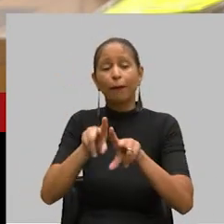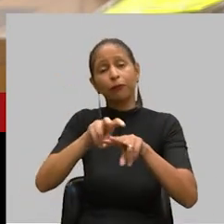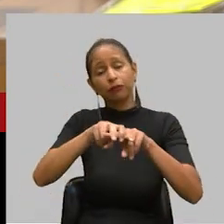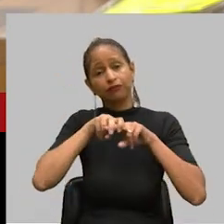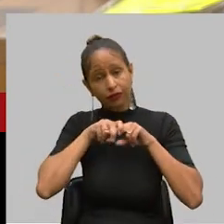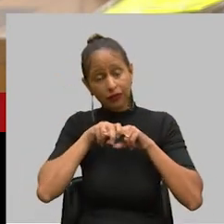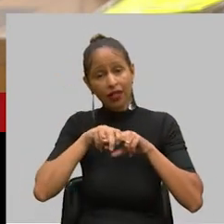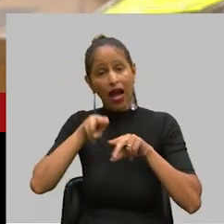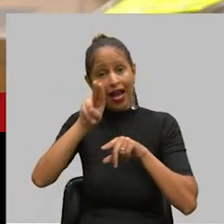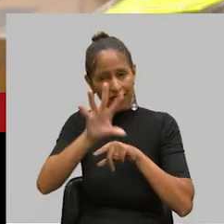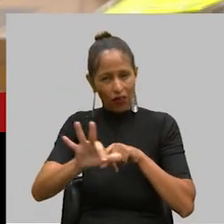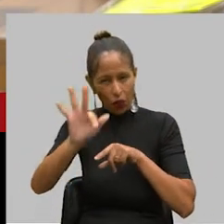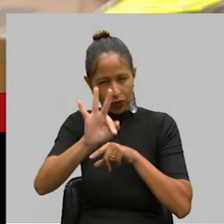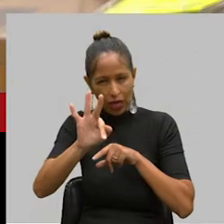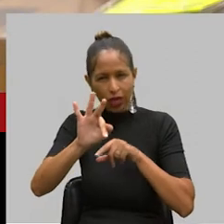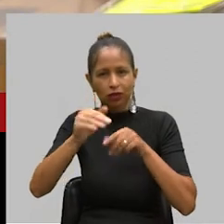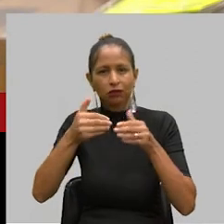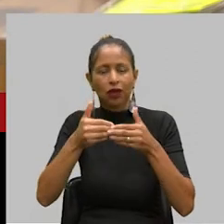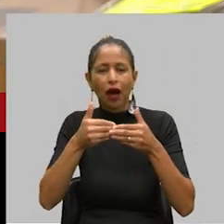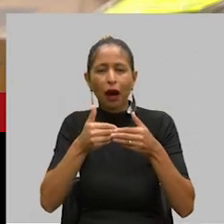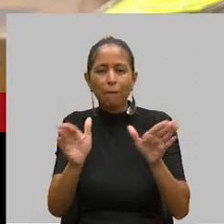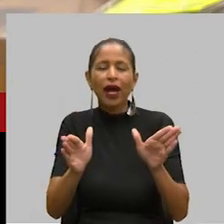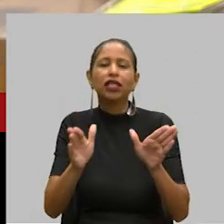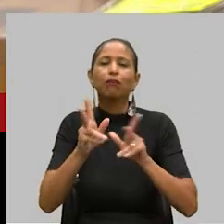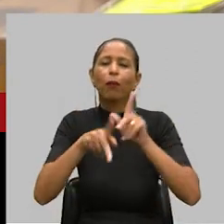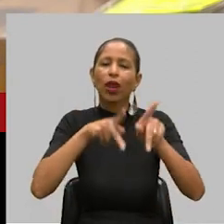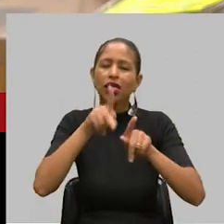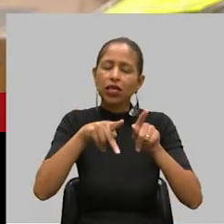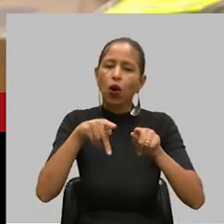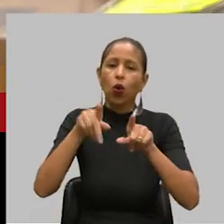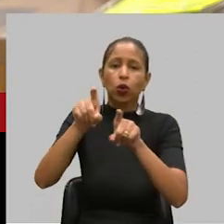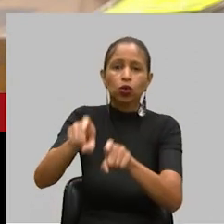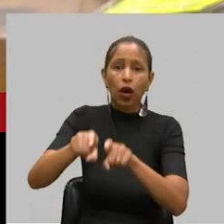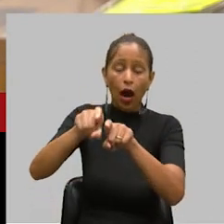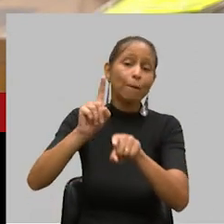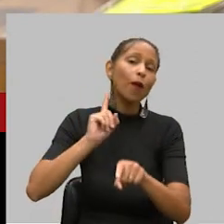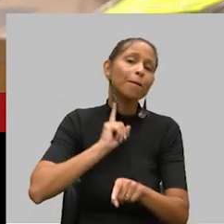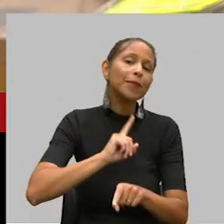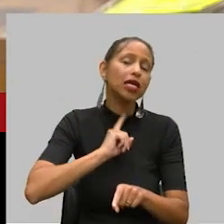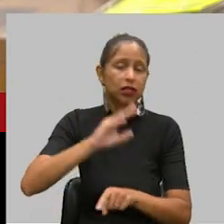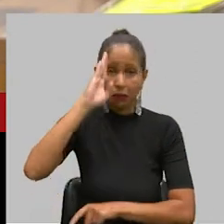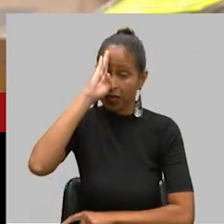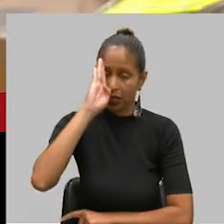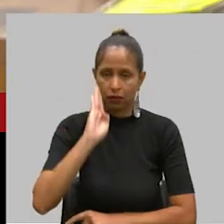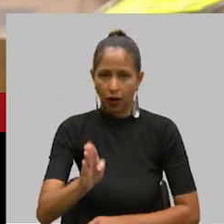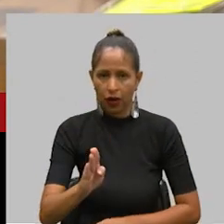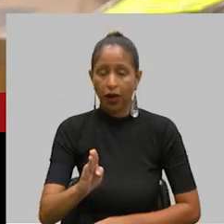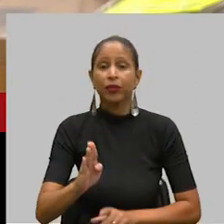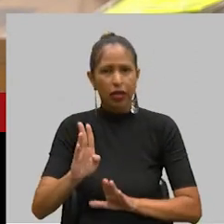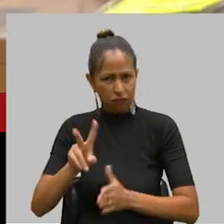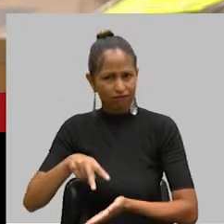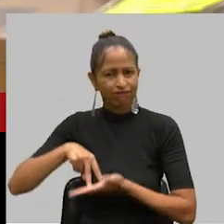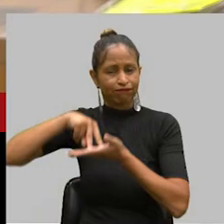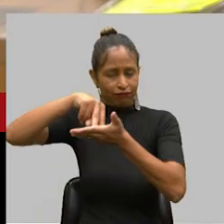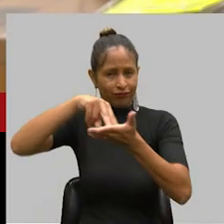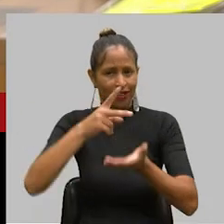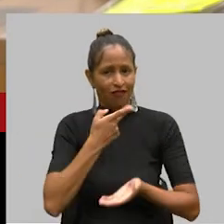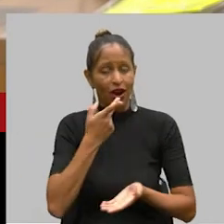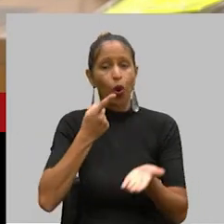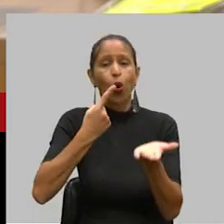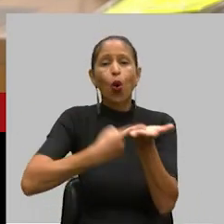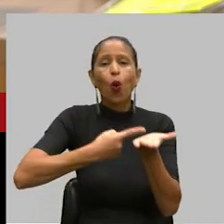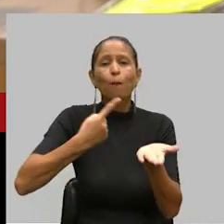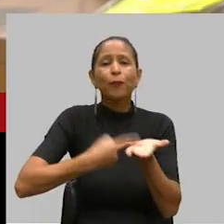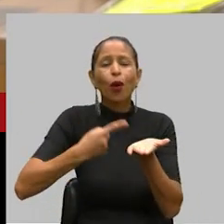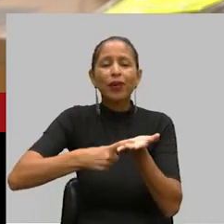ueng segue aberta as demandas das populações do campo em Minas Gerais principalmente e reafirma o compromisso de